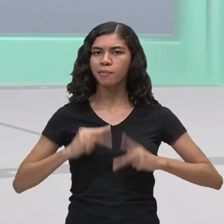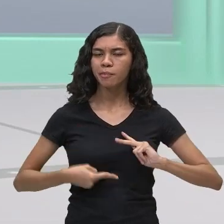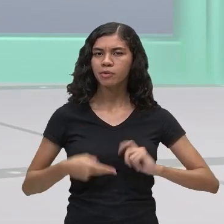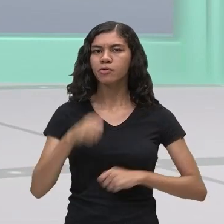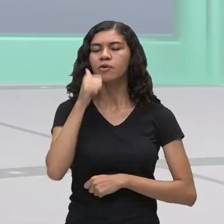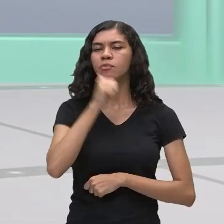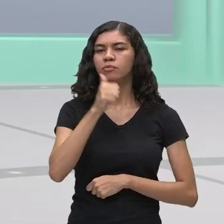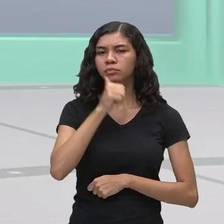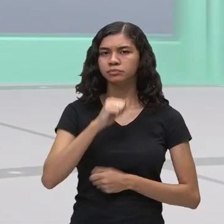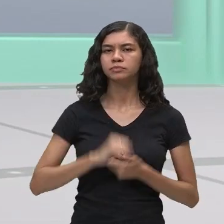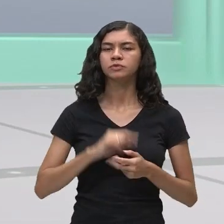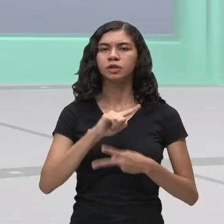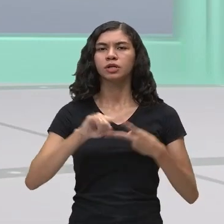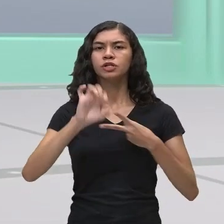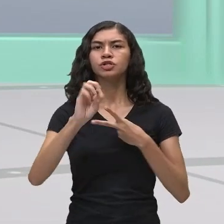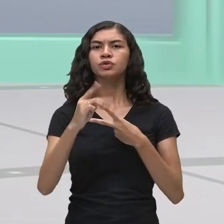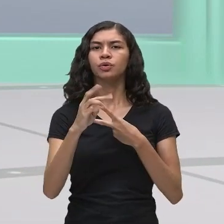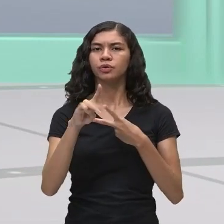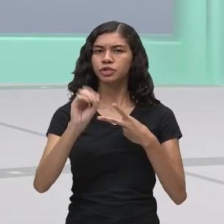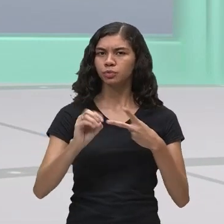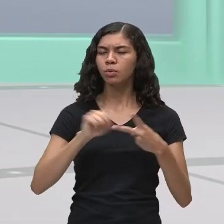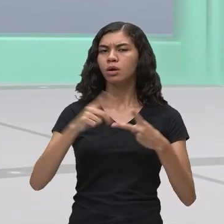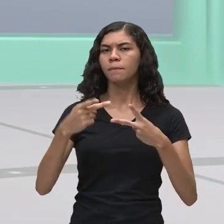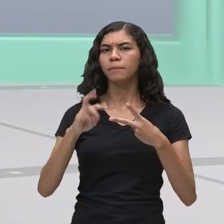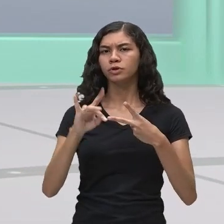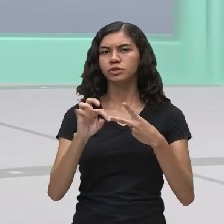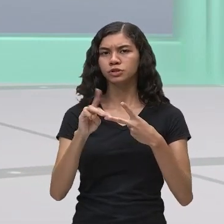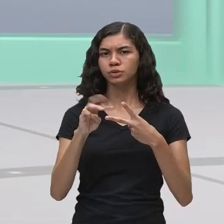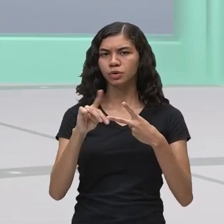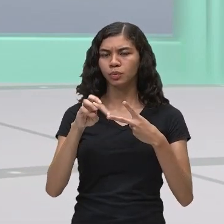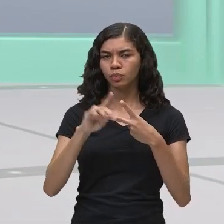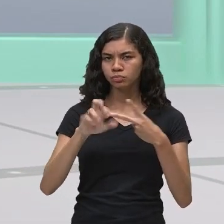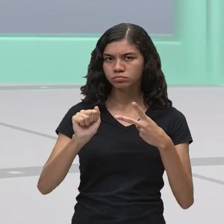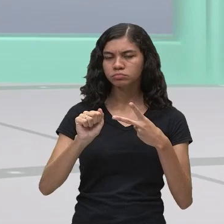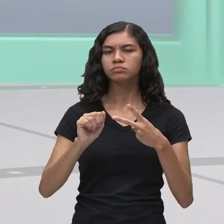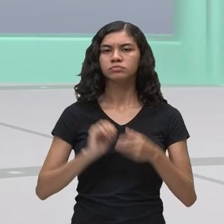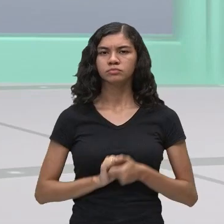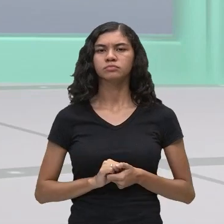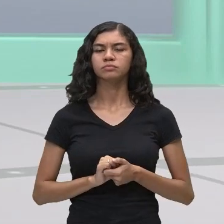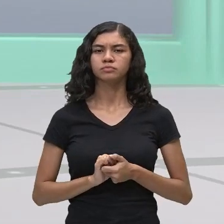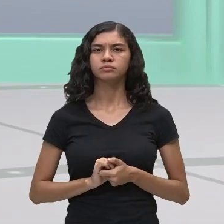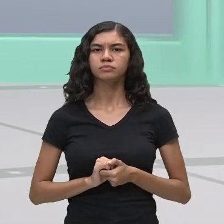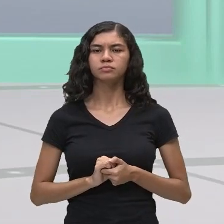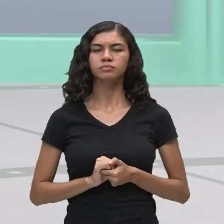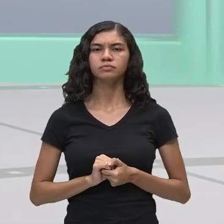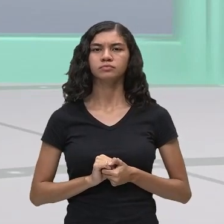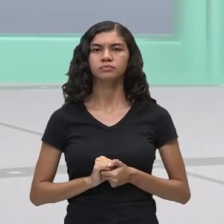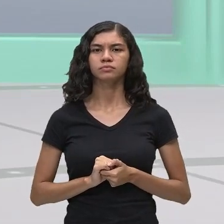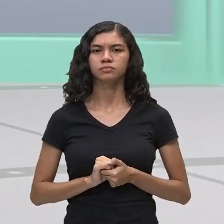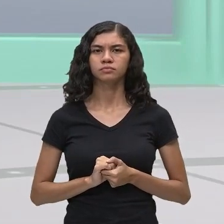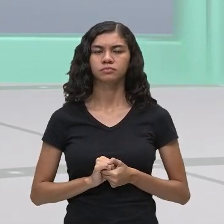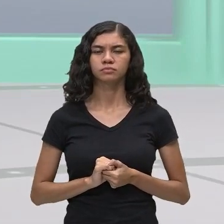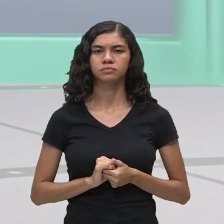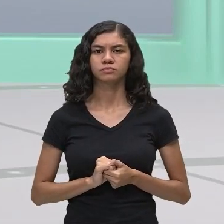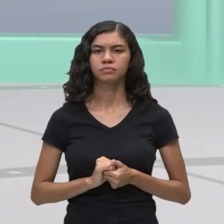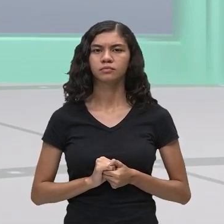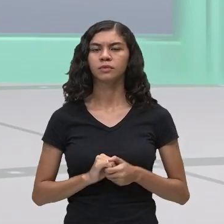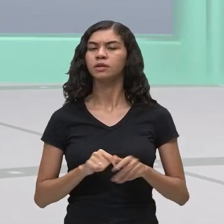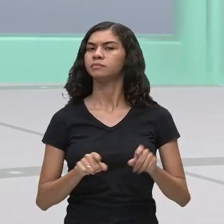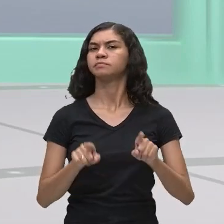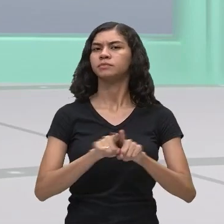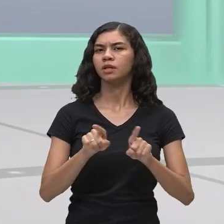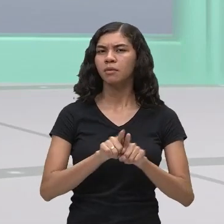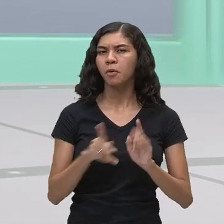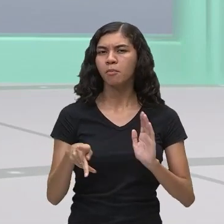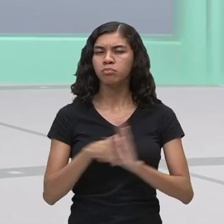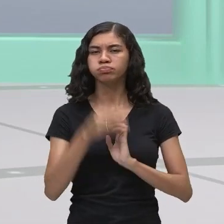estrógeno e progesterona, e também armazena o gameta feminino, que é o ovócito secundário ou o óvulo. E por fim, falamos dos